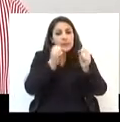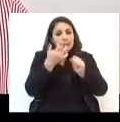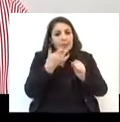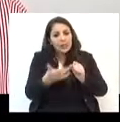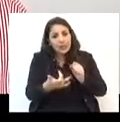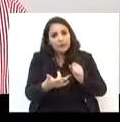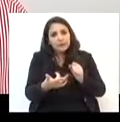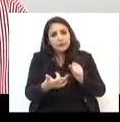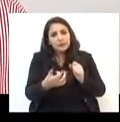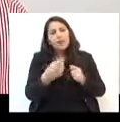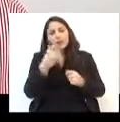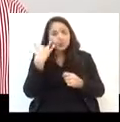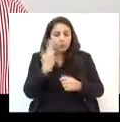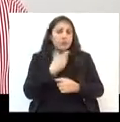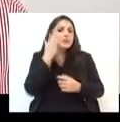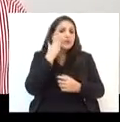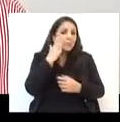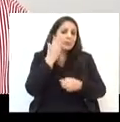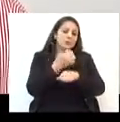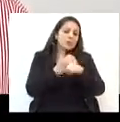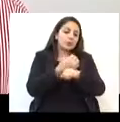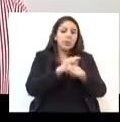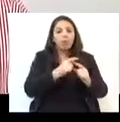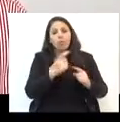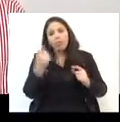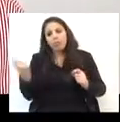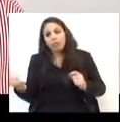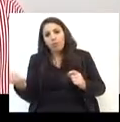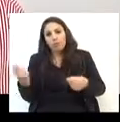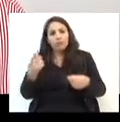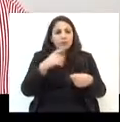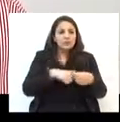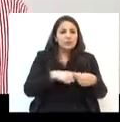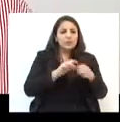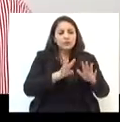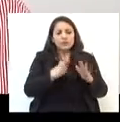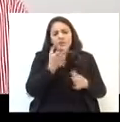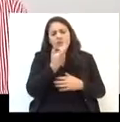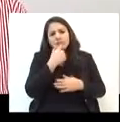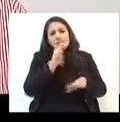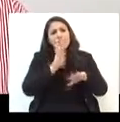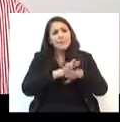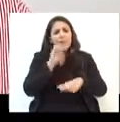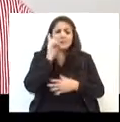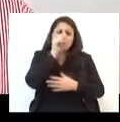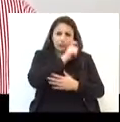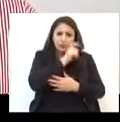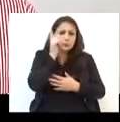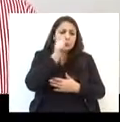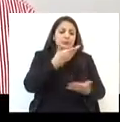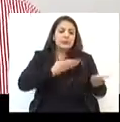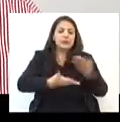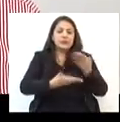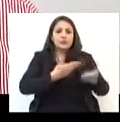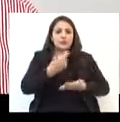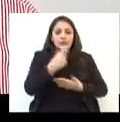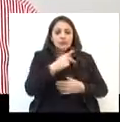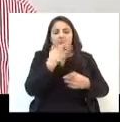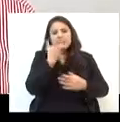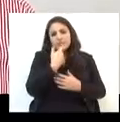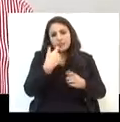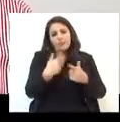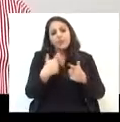E nós entendemos que esses profissionais, se retirando, deixando as crianças, fica mais complicado o atendimento a